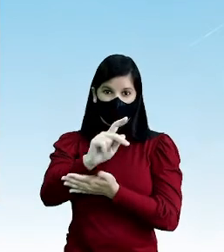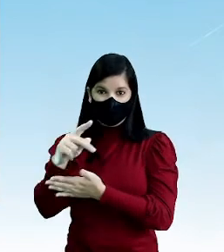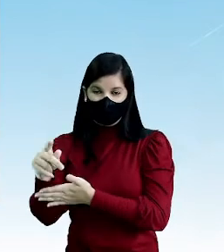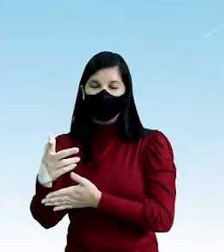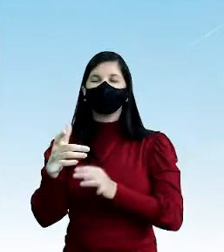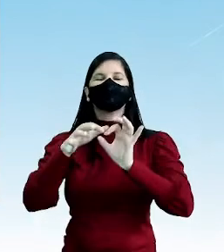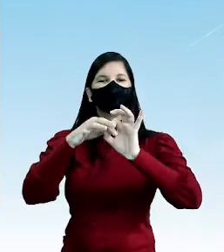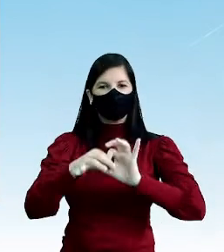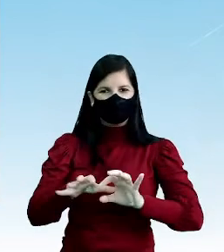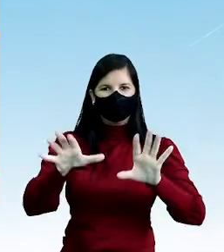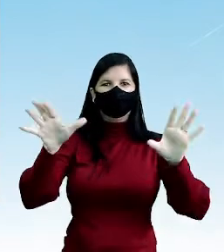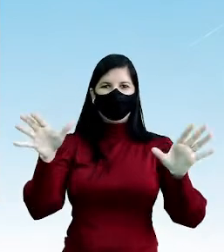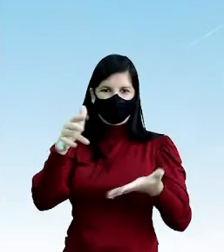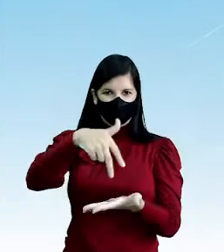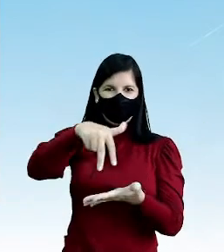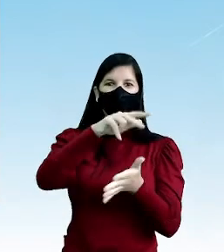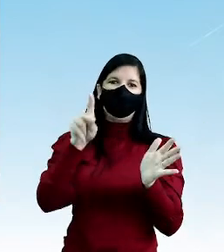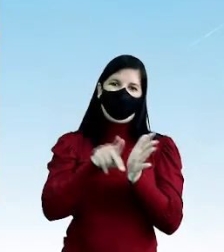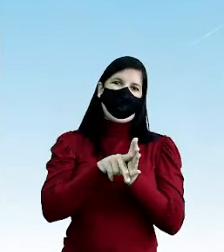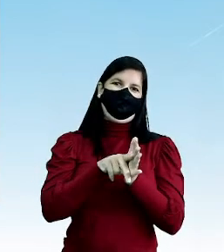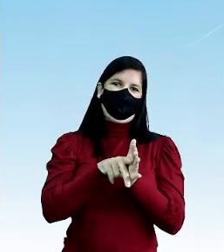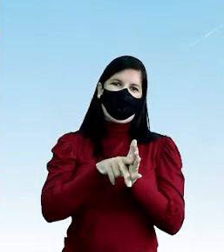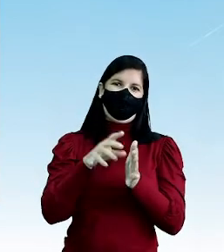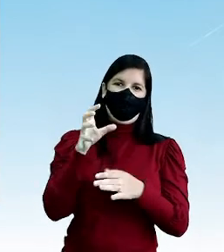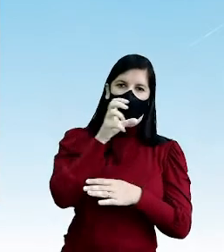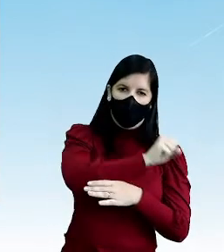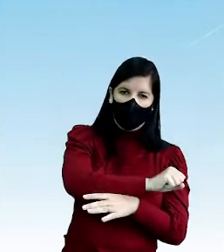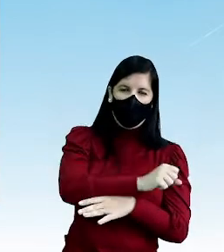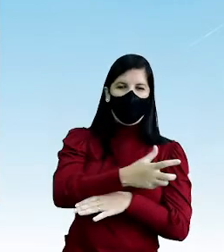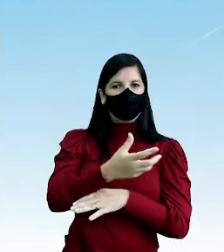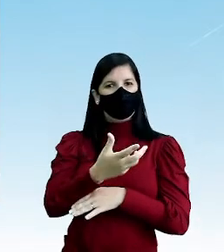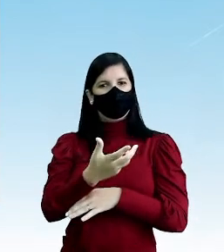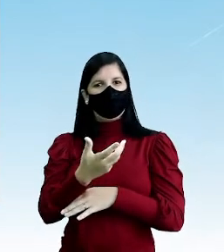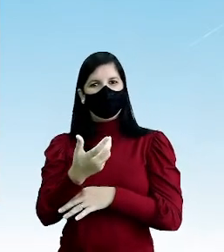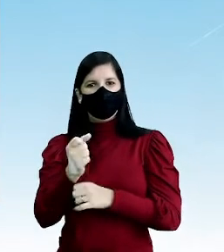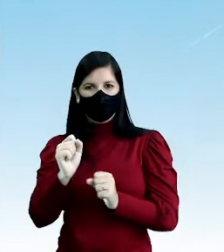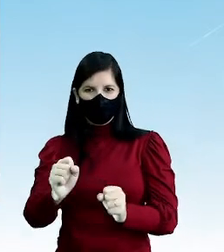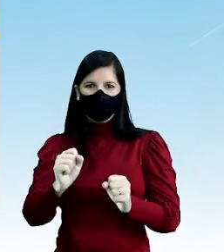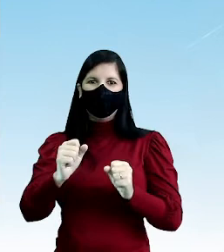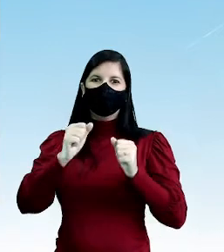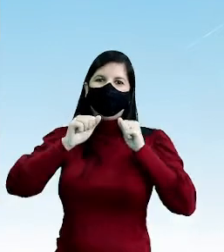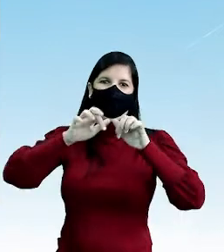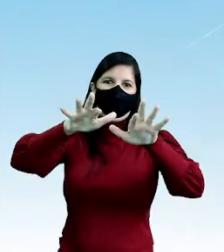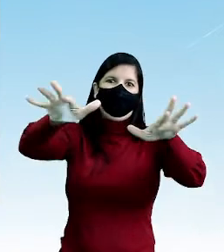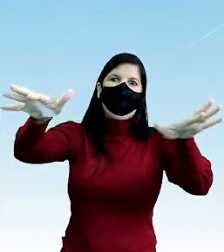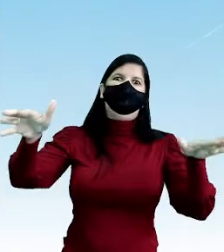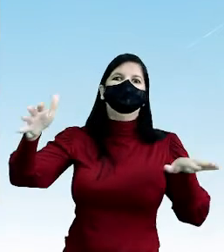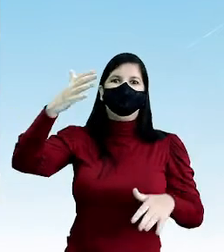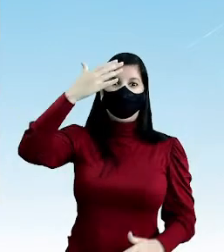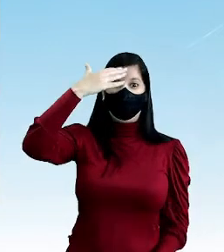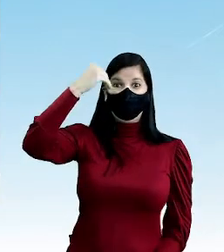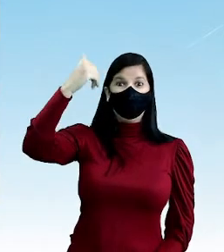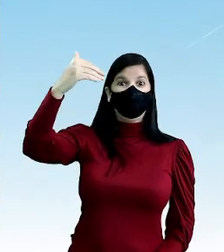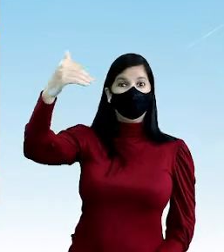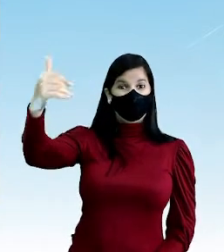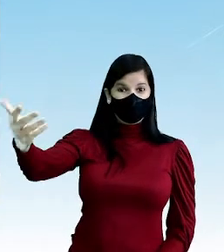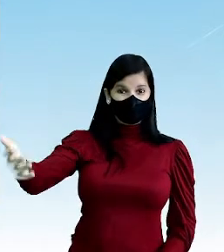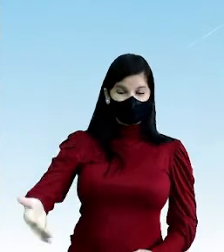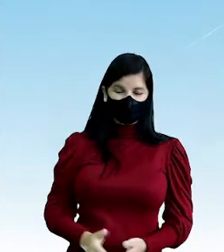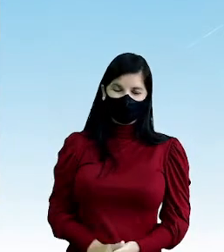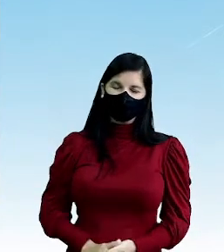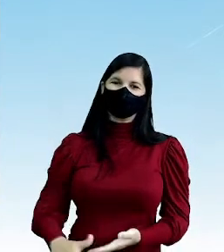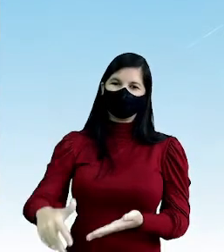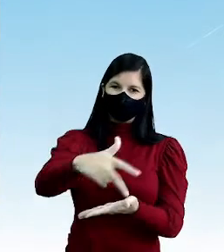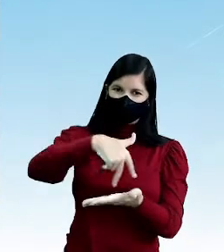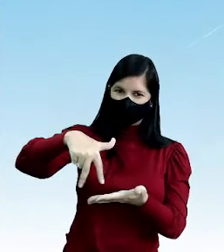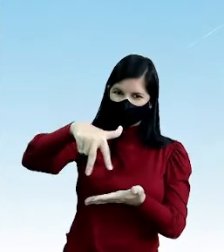né, para danças, né, mais curtas, mais rápidas, que acabam viralizando, né, no mundo. Então, a dança é uma